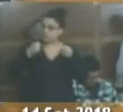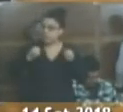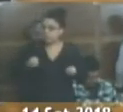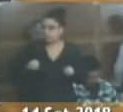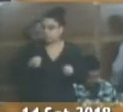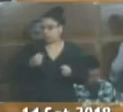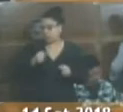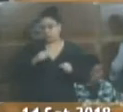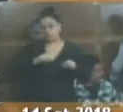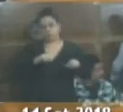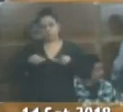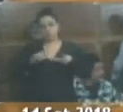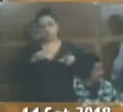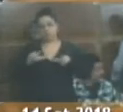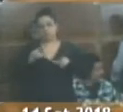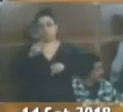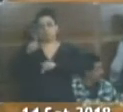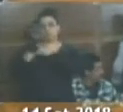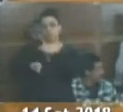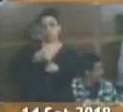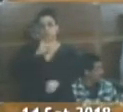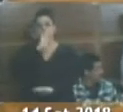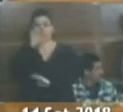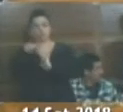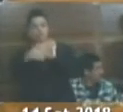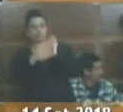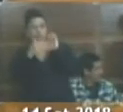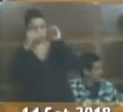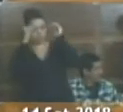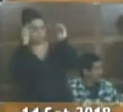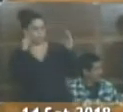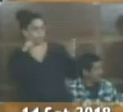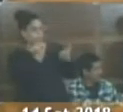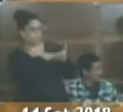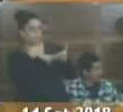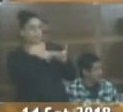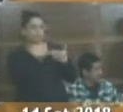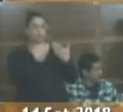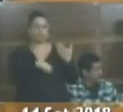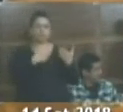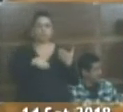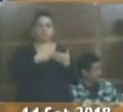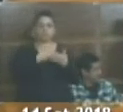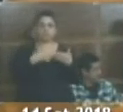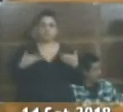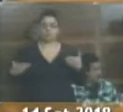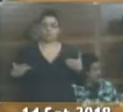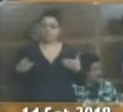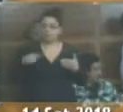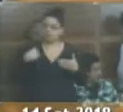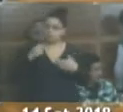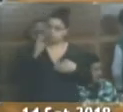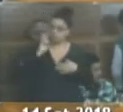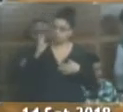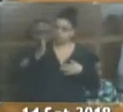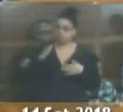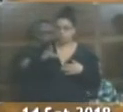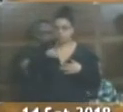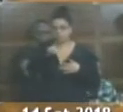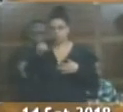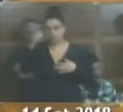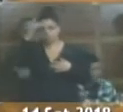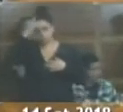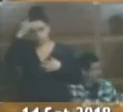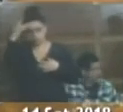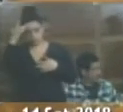o serviço público atender a todas as demandas a contento. Nós estamos em um ambiente aqui que nós temos talvez 100 pessoas